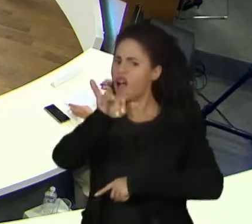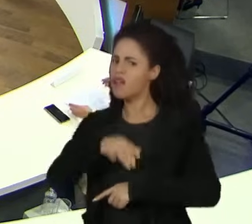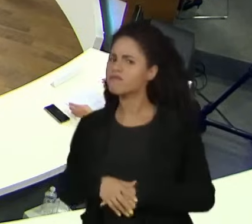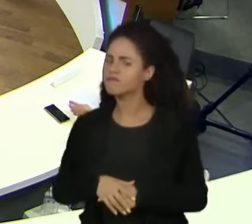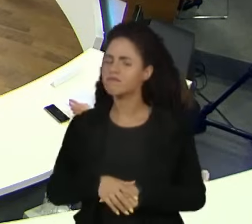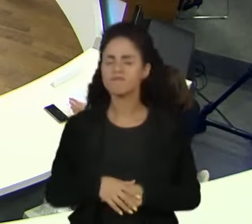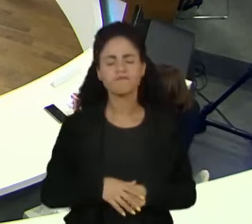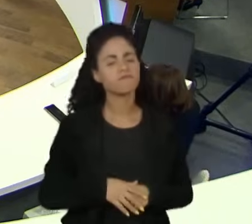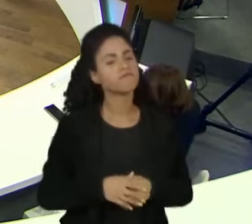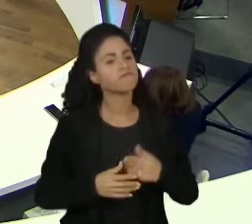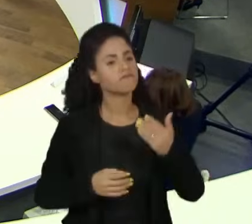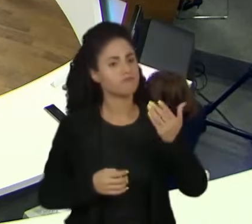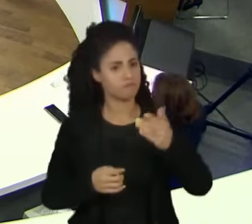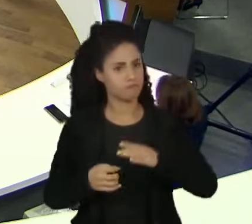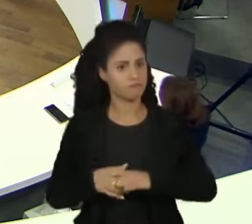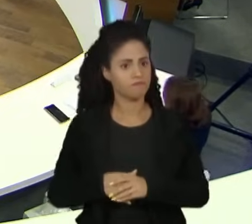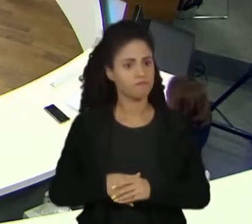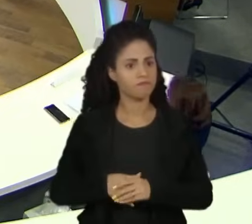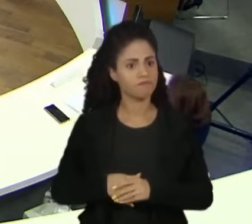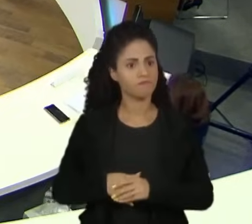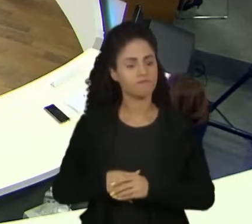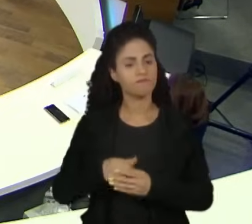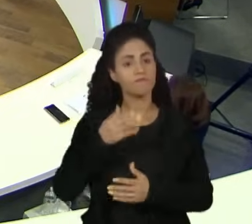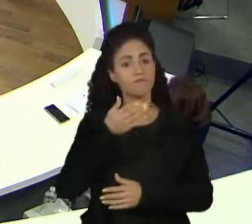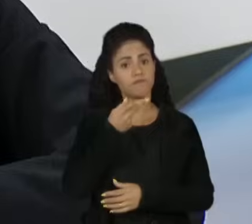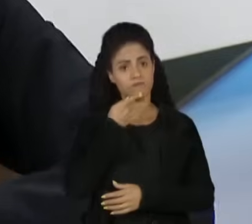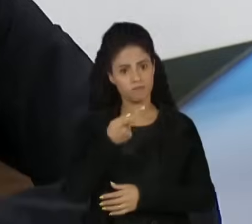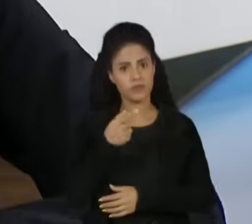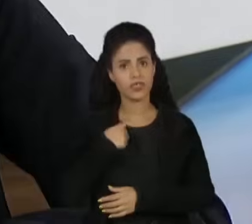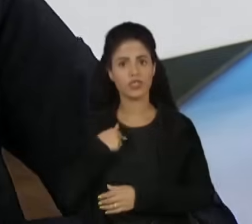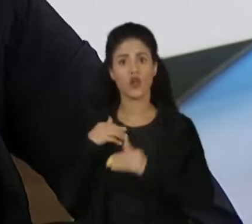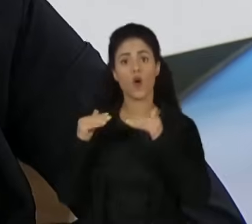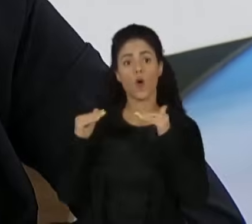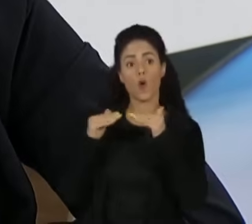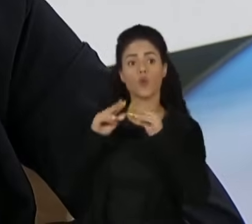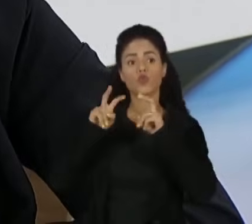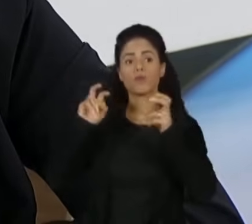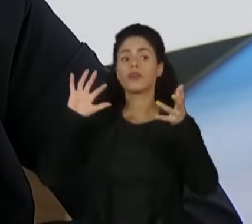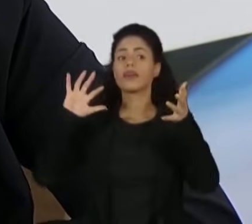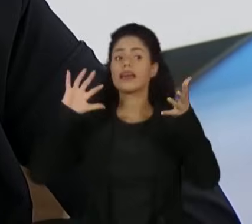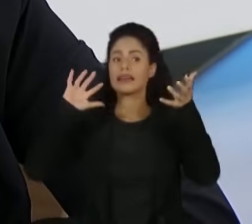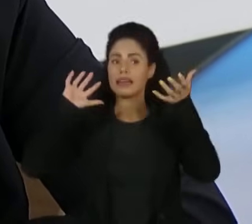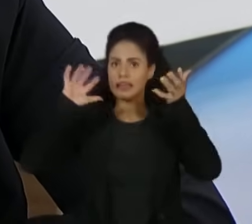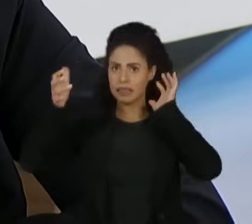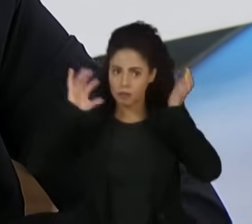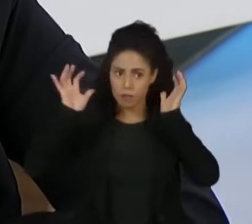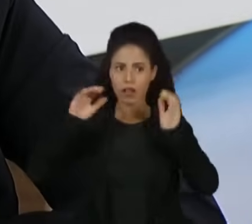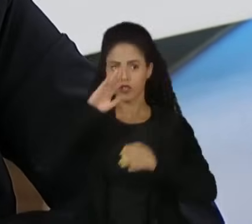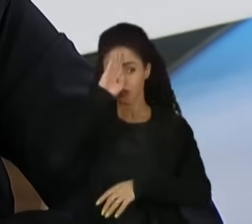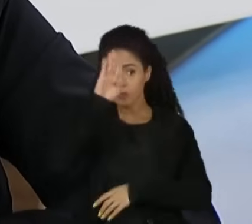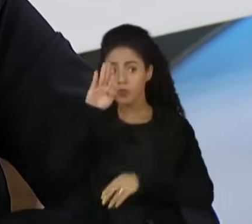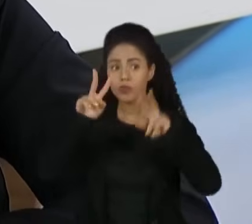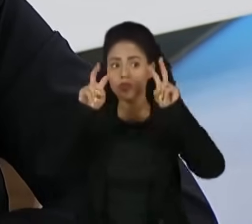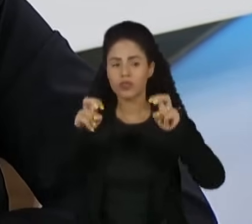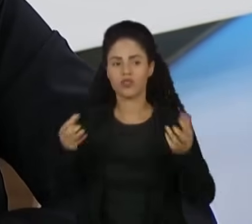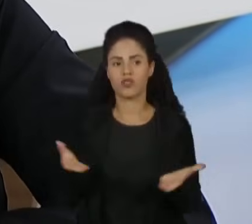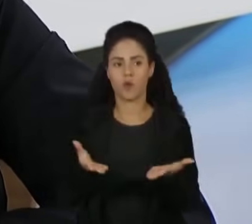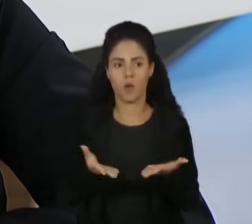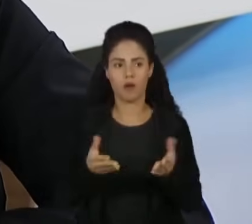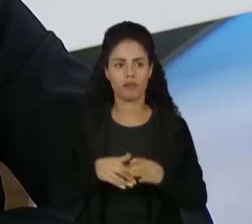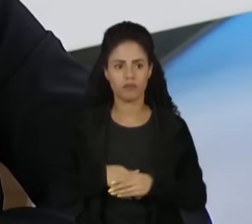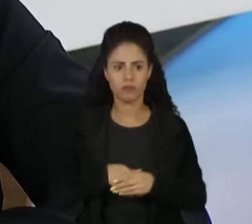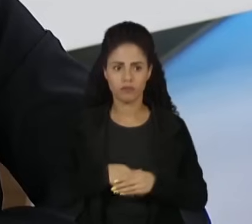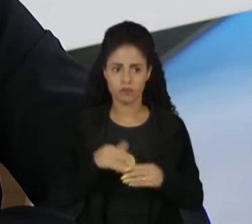Candidato, por favor, o senhor concorda comigo que mudanças climáticas é talvez o assunto mais importante hoje em